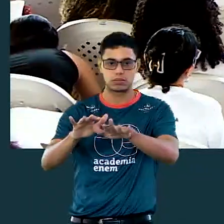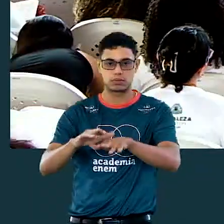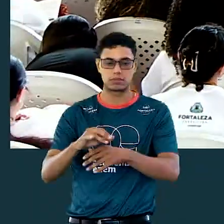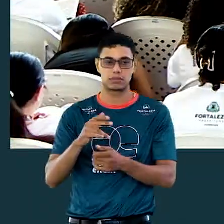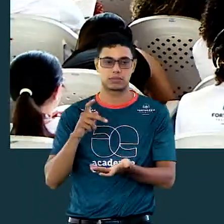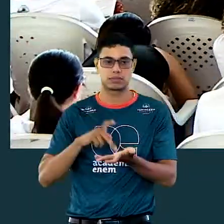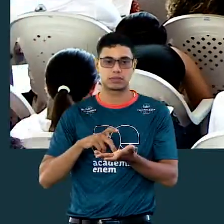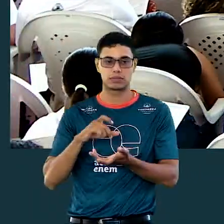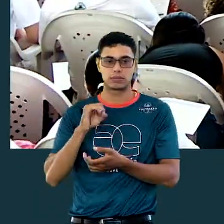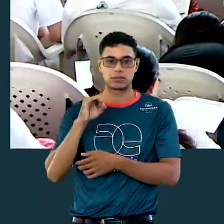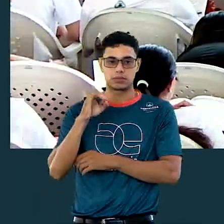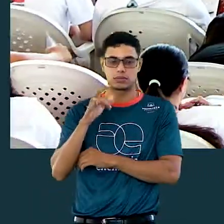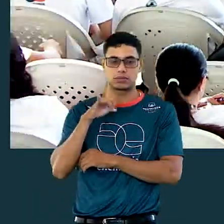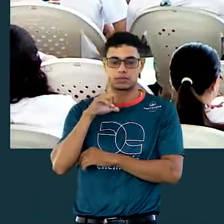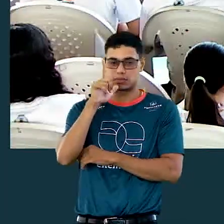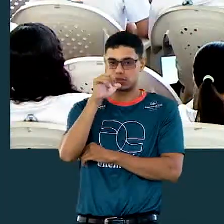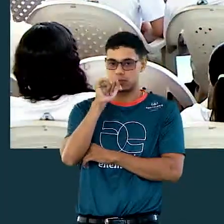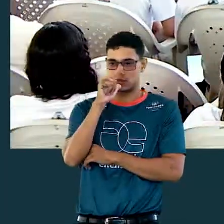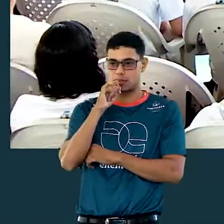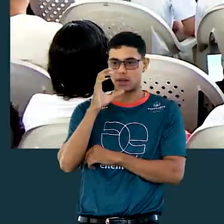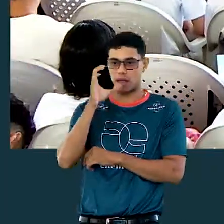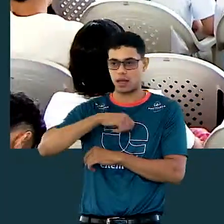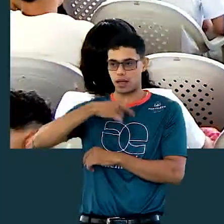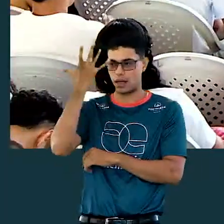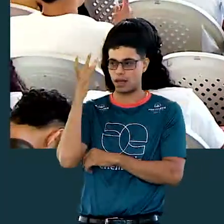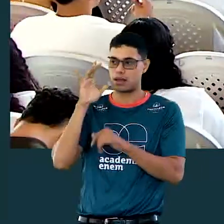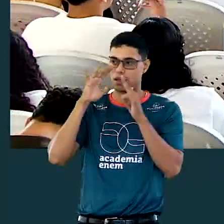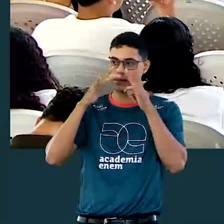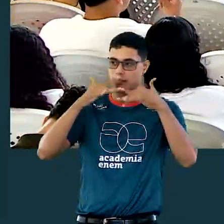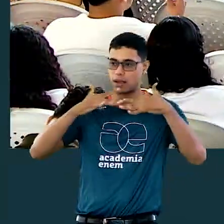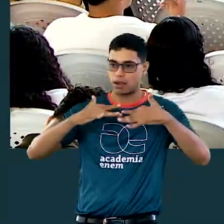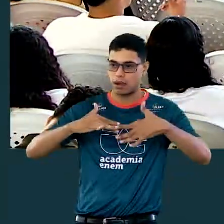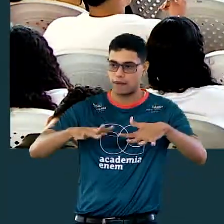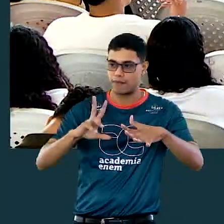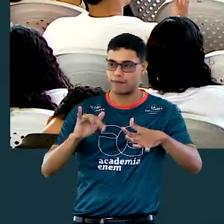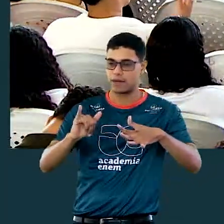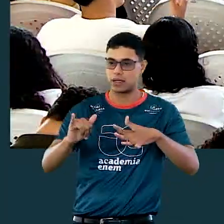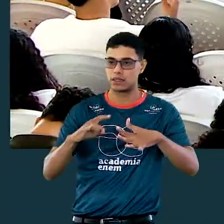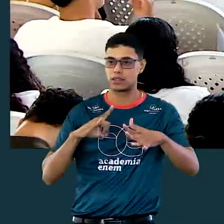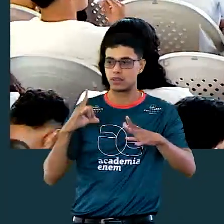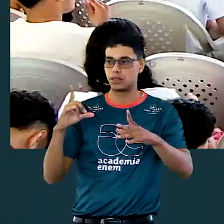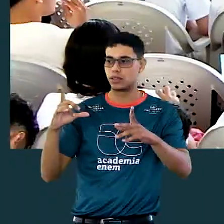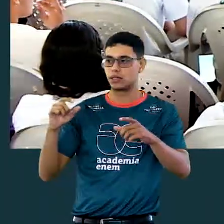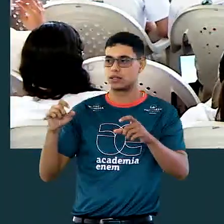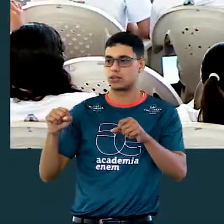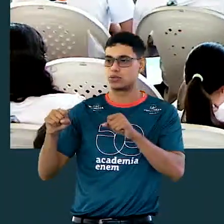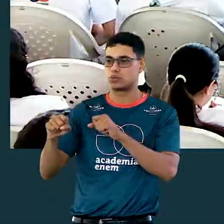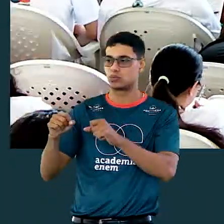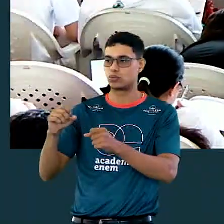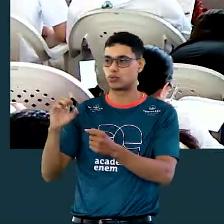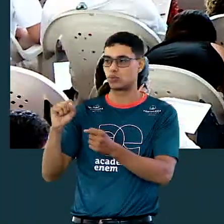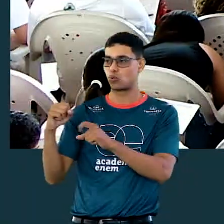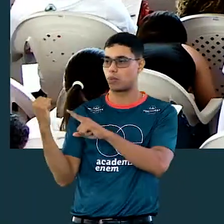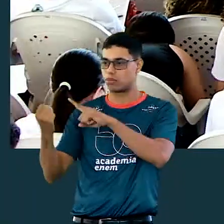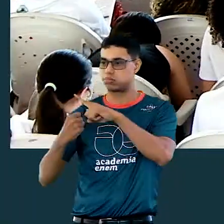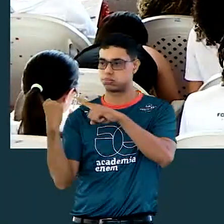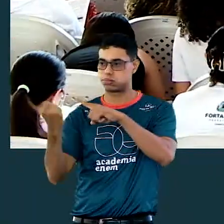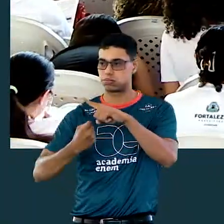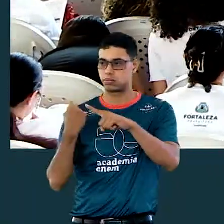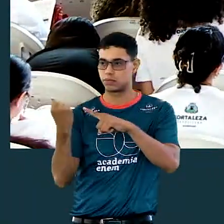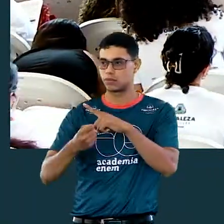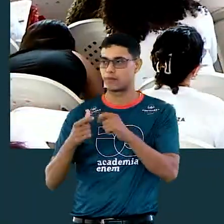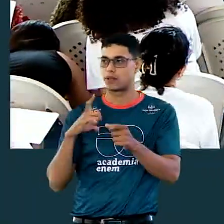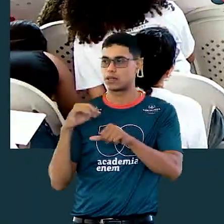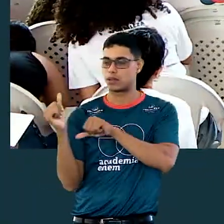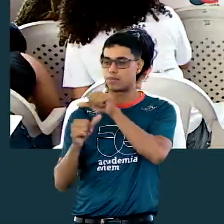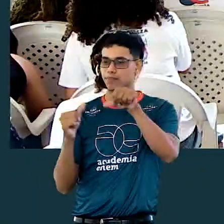E se essa água em alta velocidade bater na hélice de uma turbina, ela